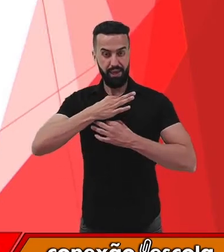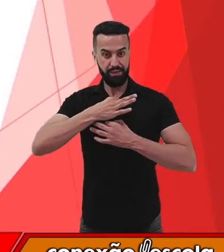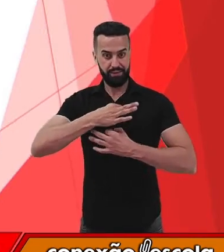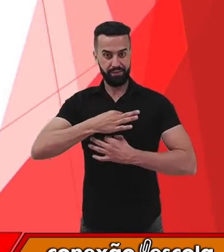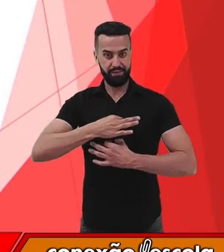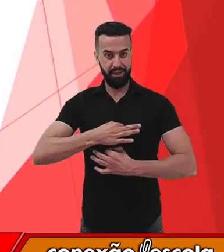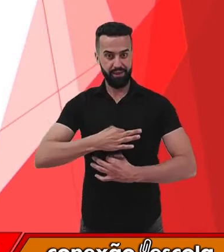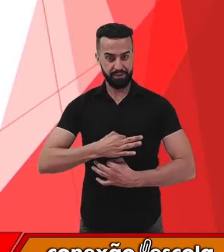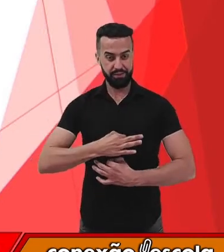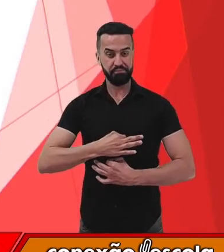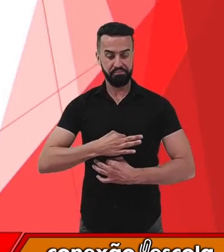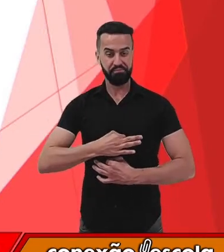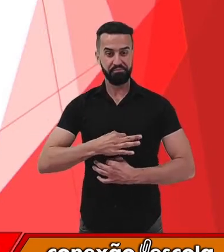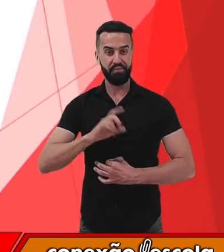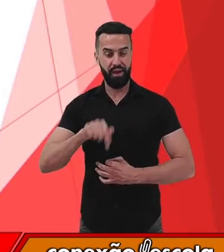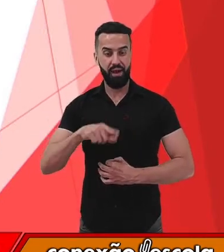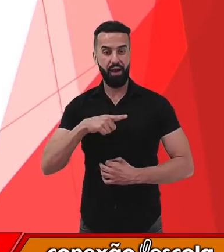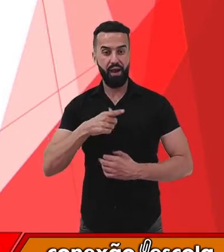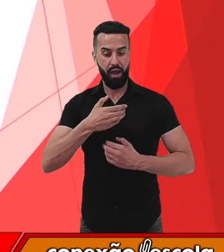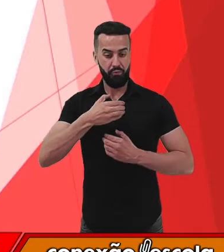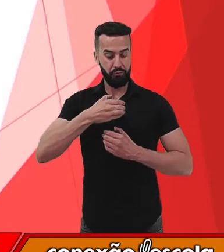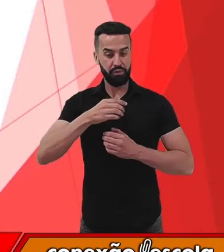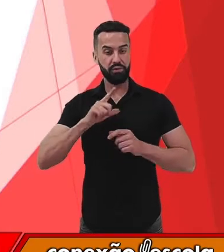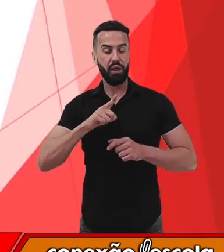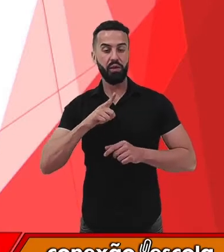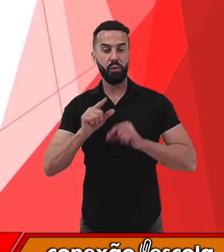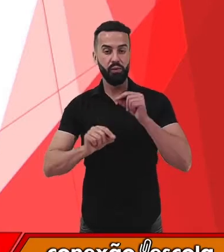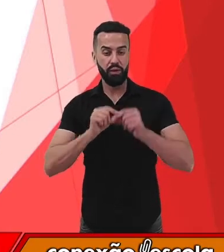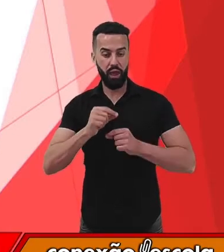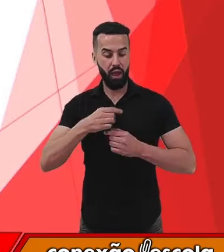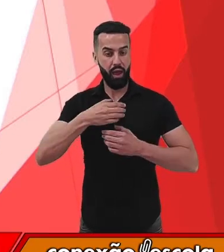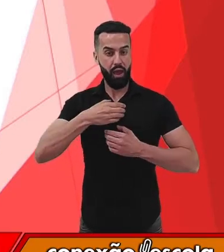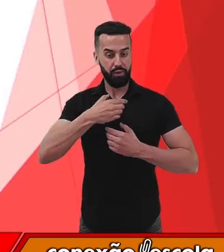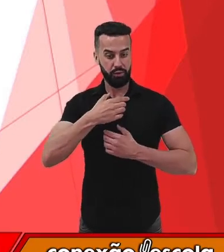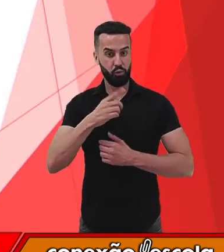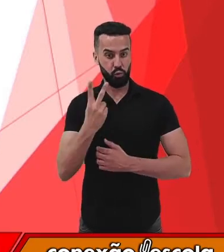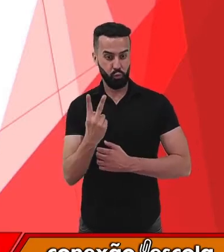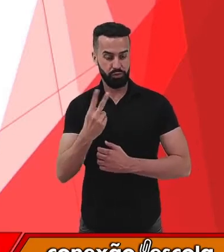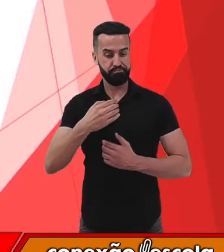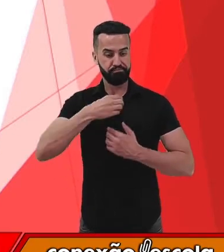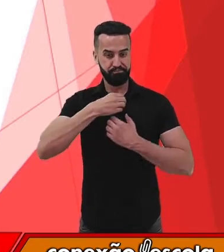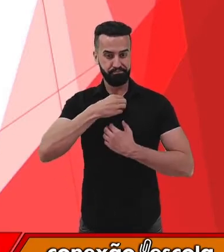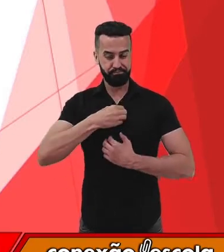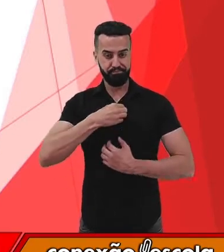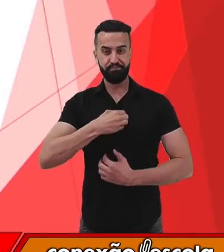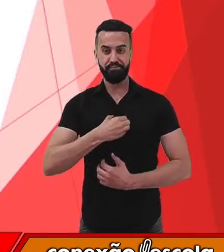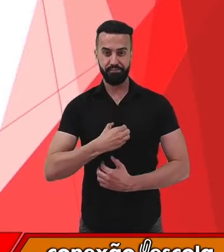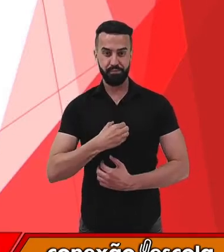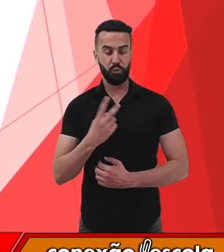cartilagem e ela, ao final, se bifurca, ou seja, se divide em duas.